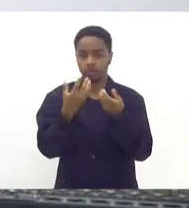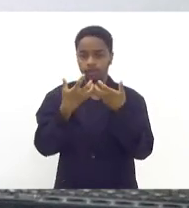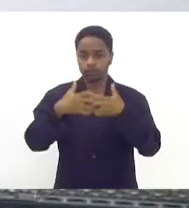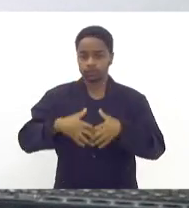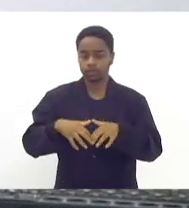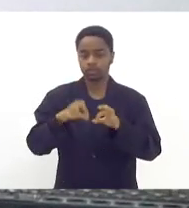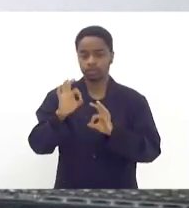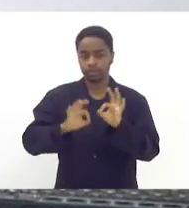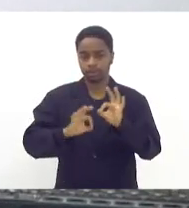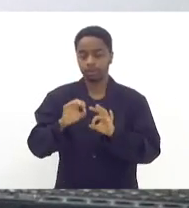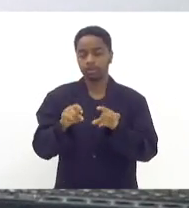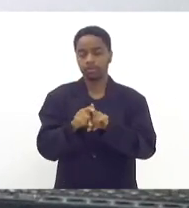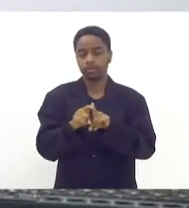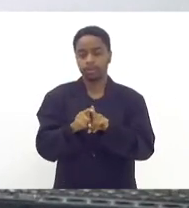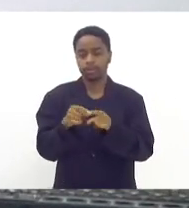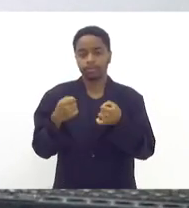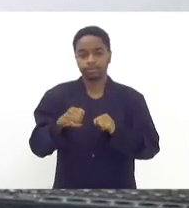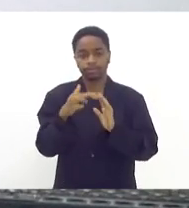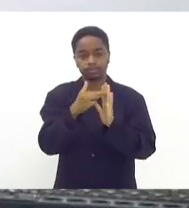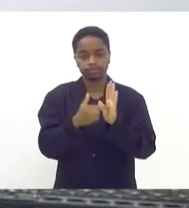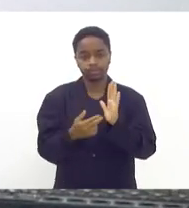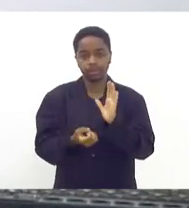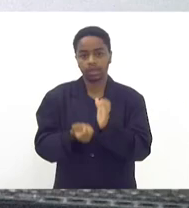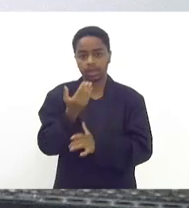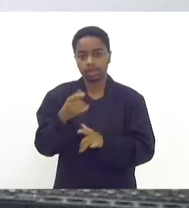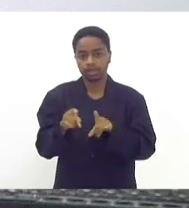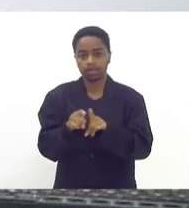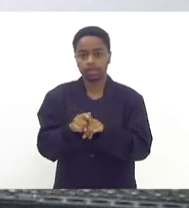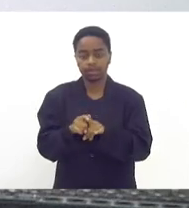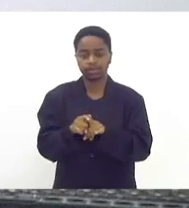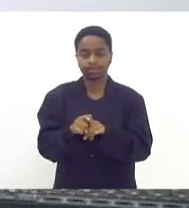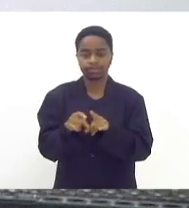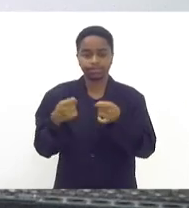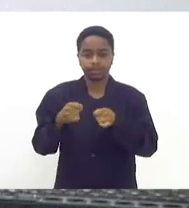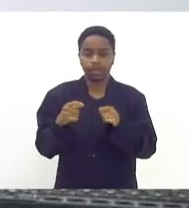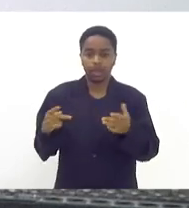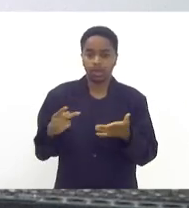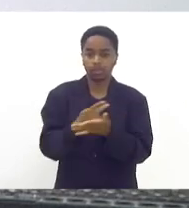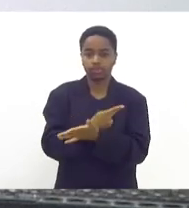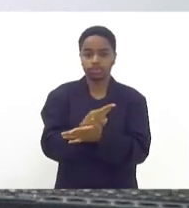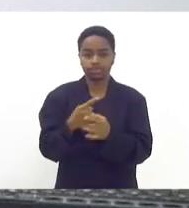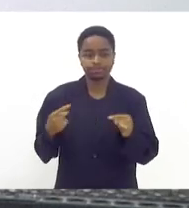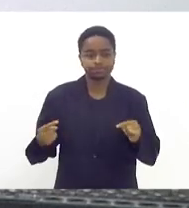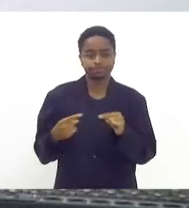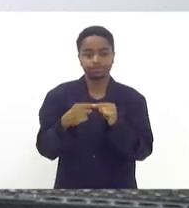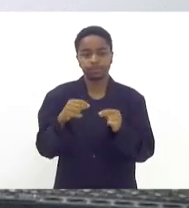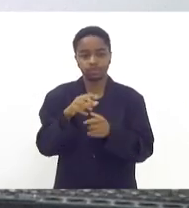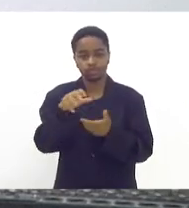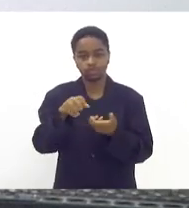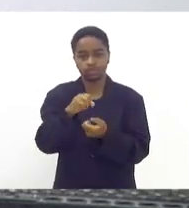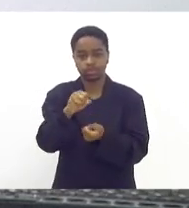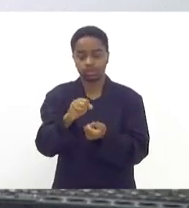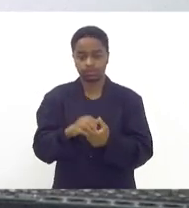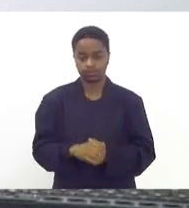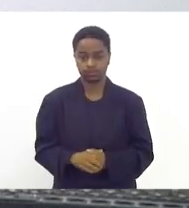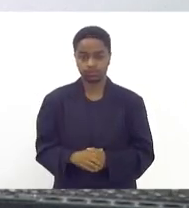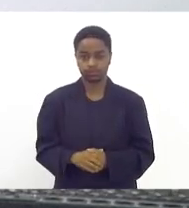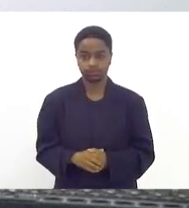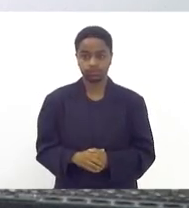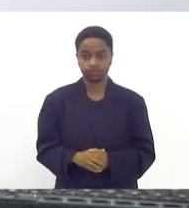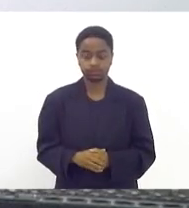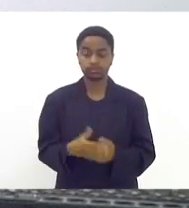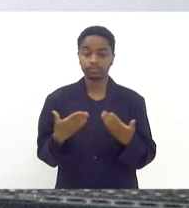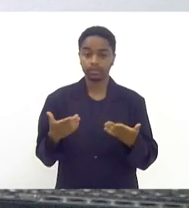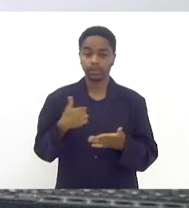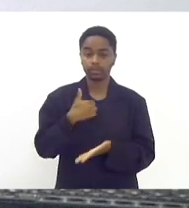regular o funcionamento e condições para que isso aconteça de maneira sustentável a longo prazo a gente eu fui secretário